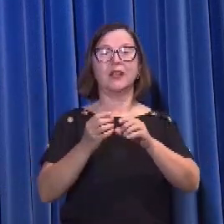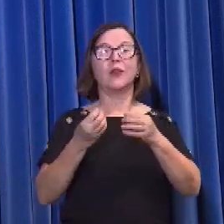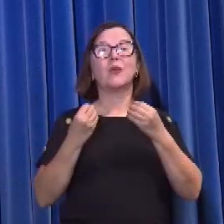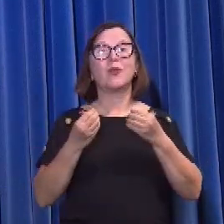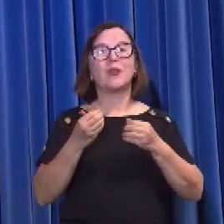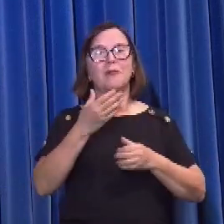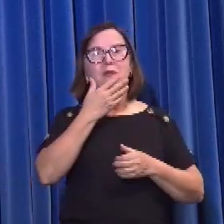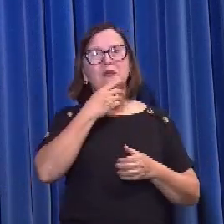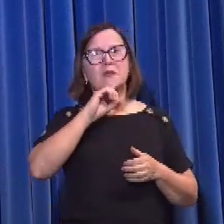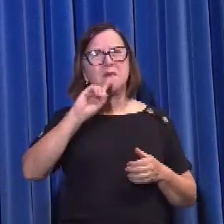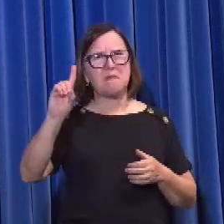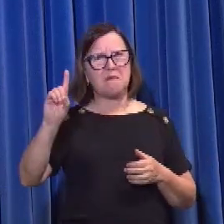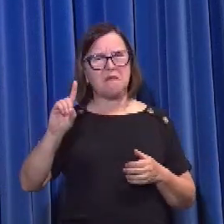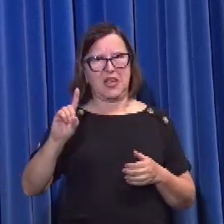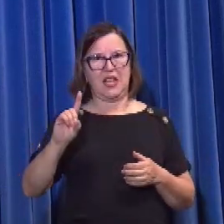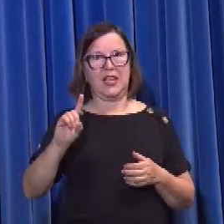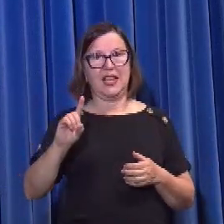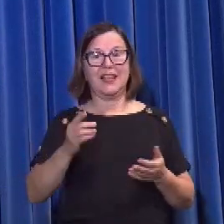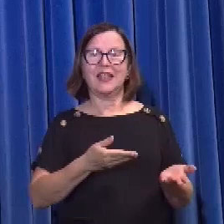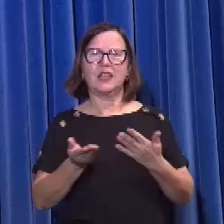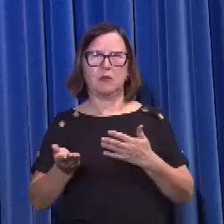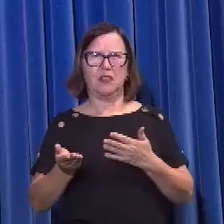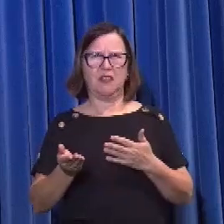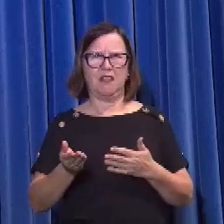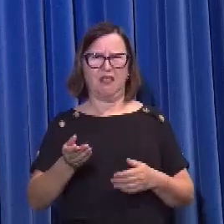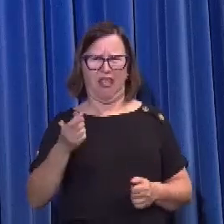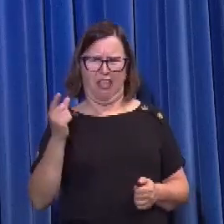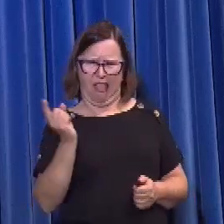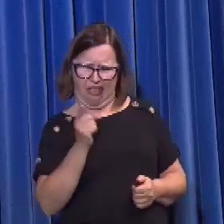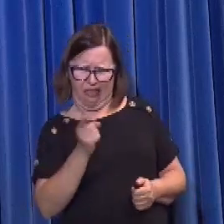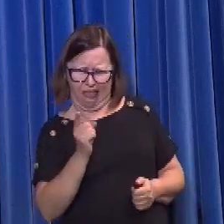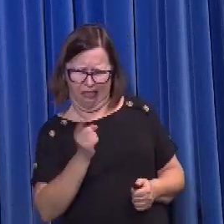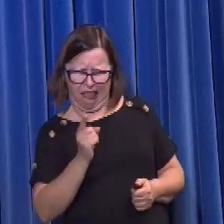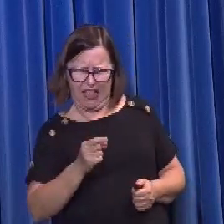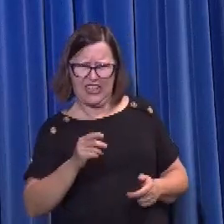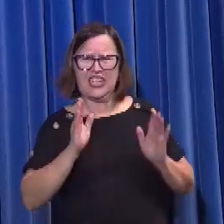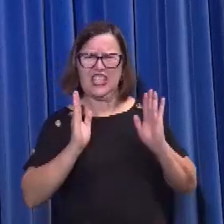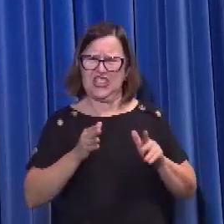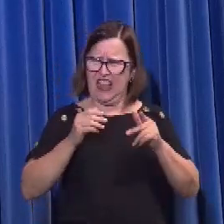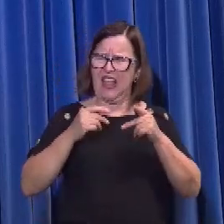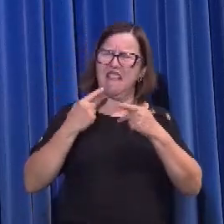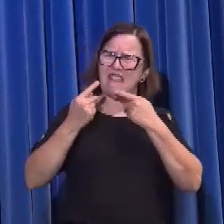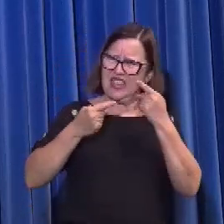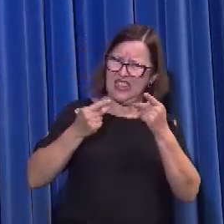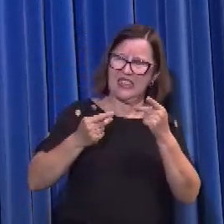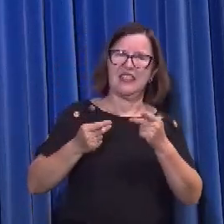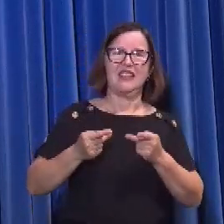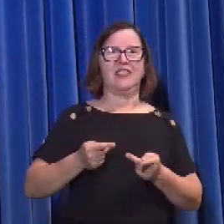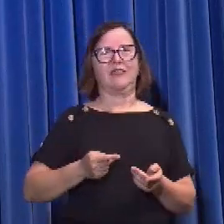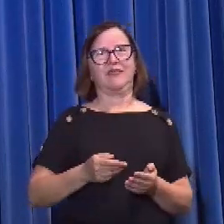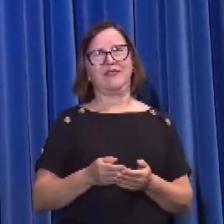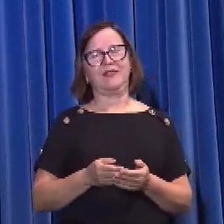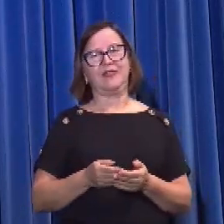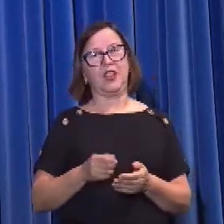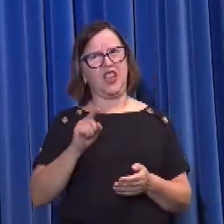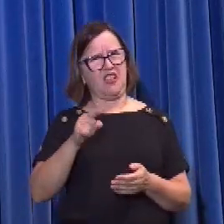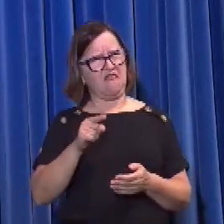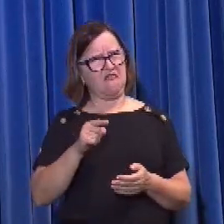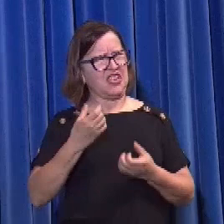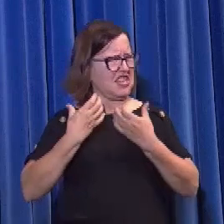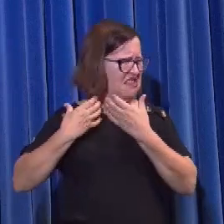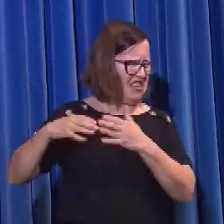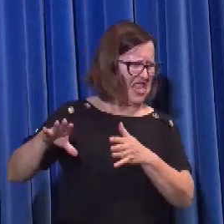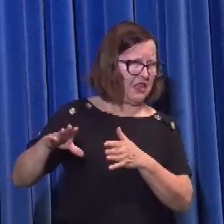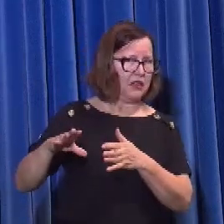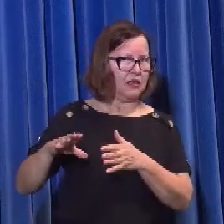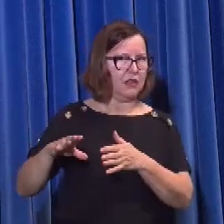uma dura nele, falou: você não serve mesmo, eu falei para você, eu te avisei, você não quis me ouvir.